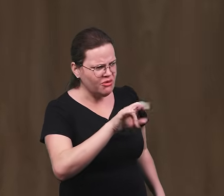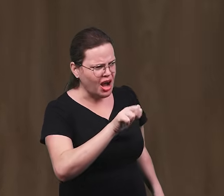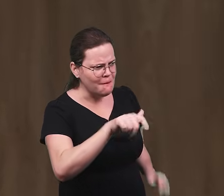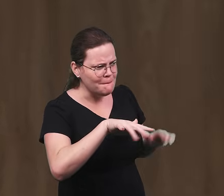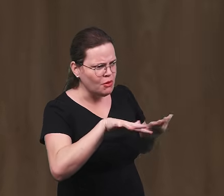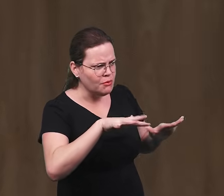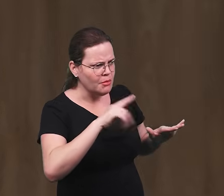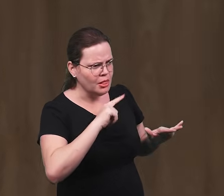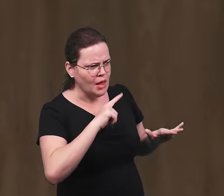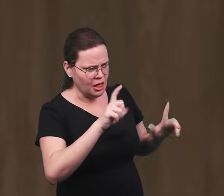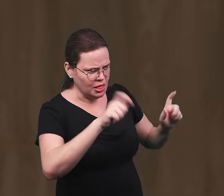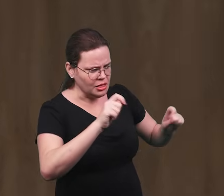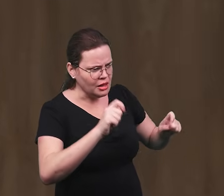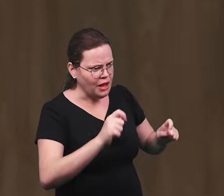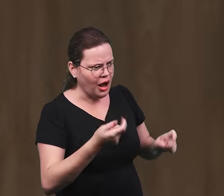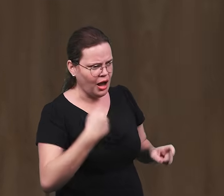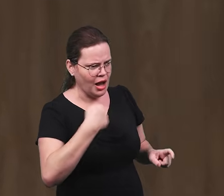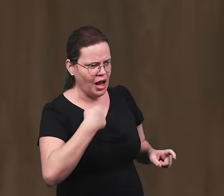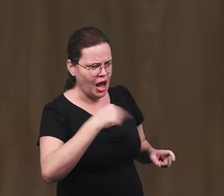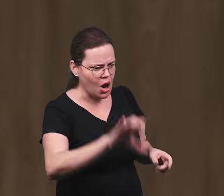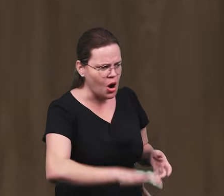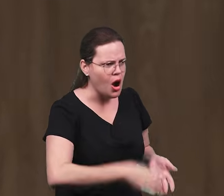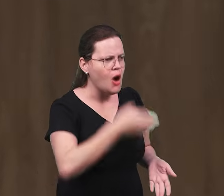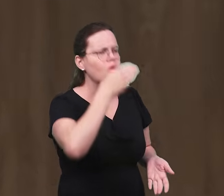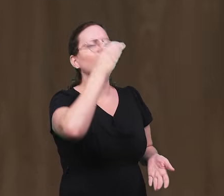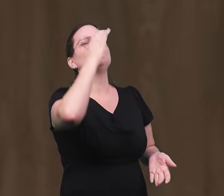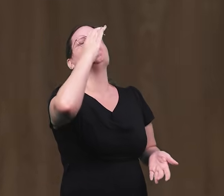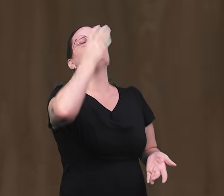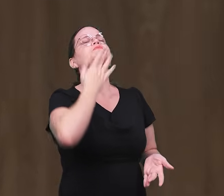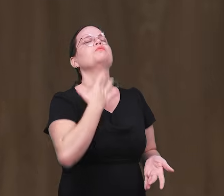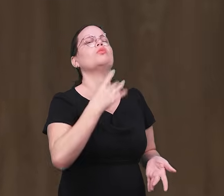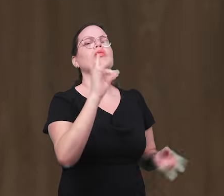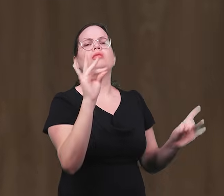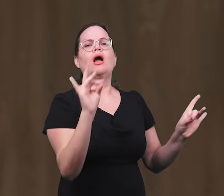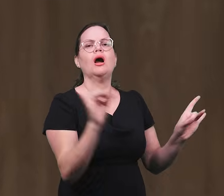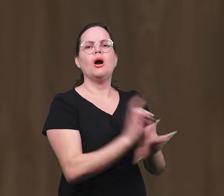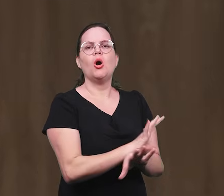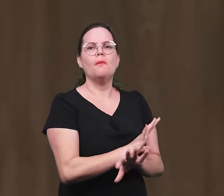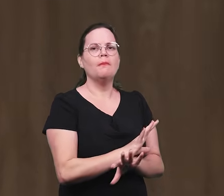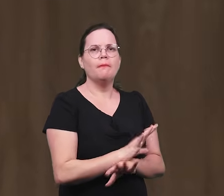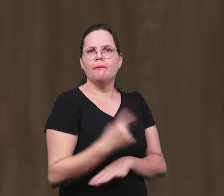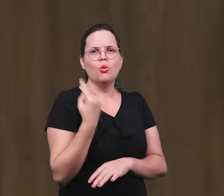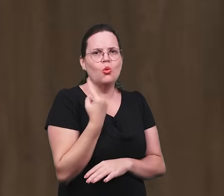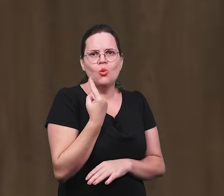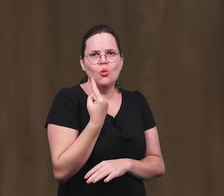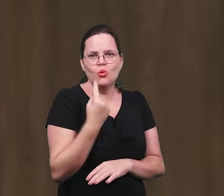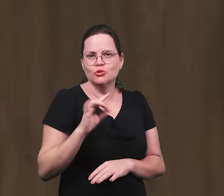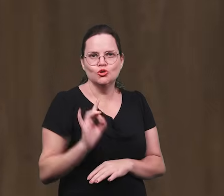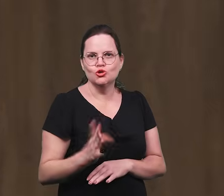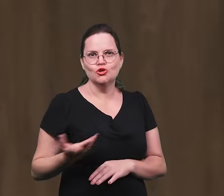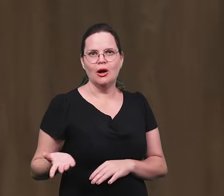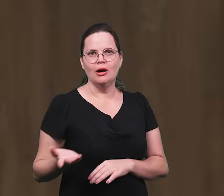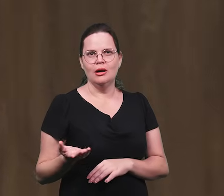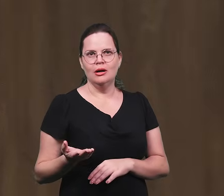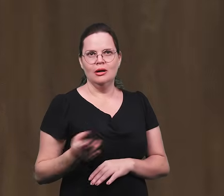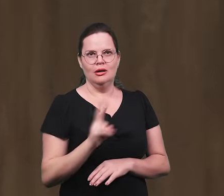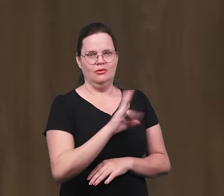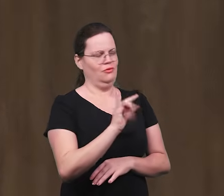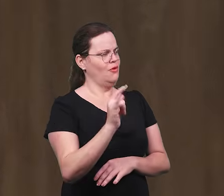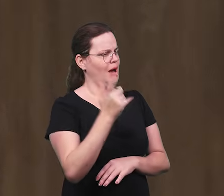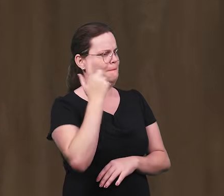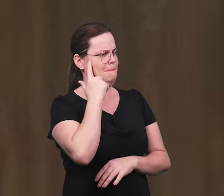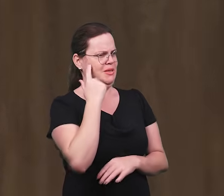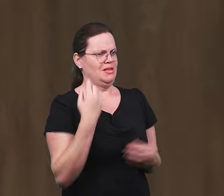viva, uma água que eu possa descedentar a minha sede, que vai ocorrer,